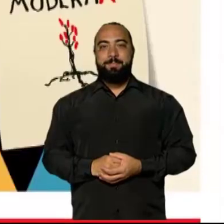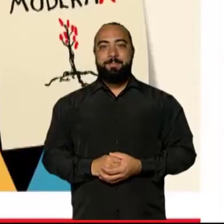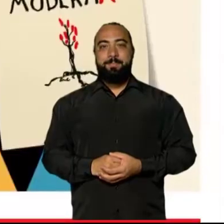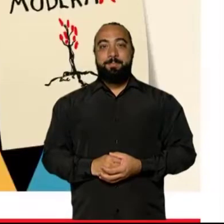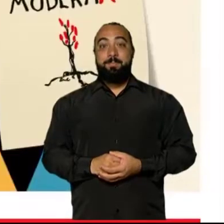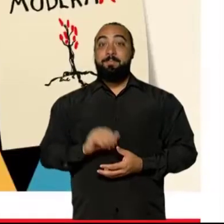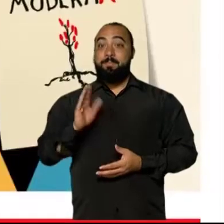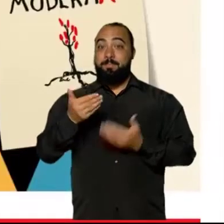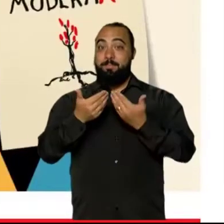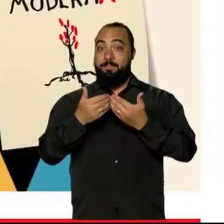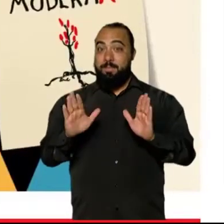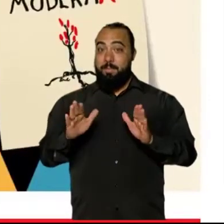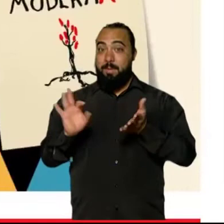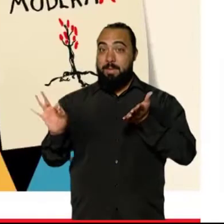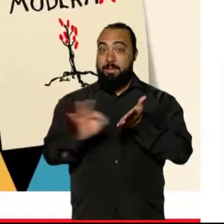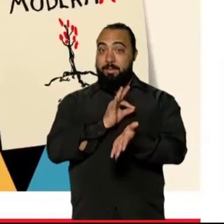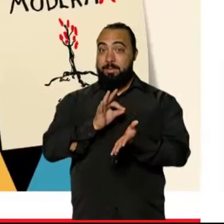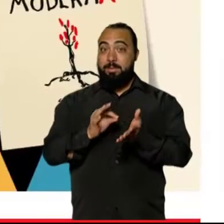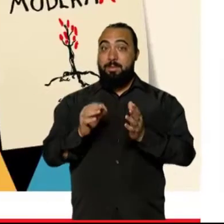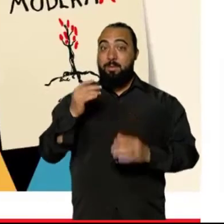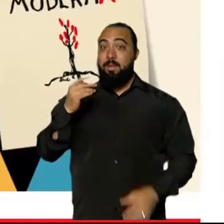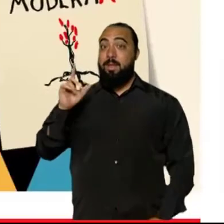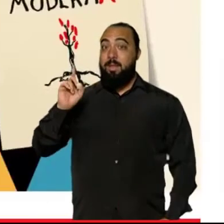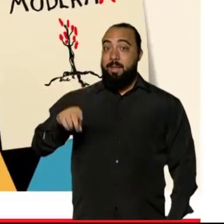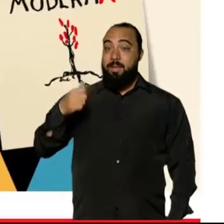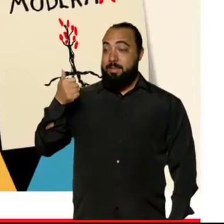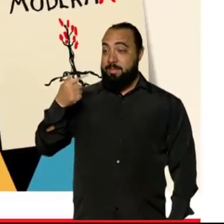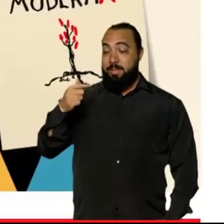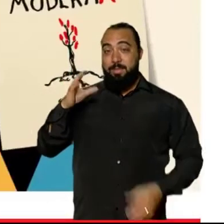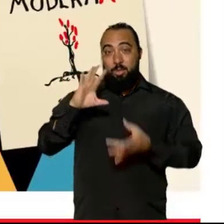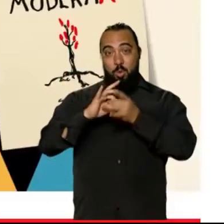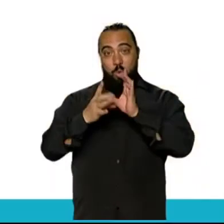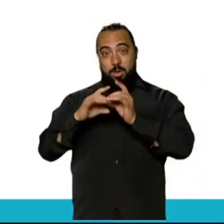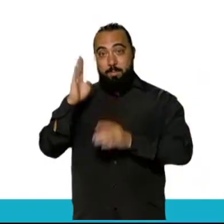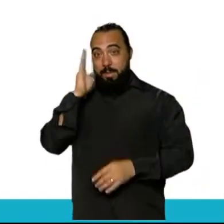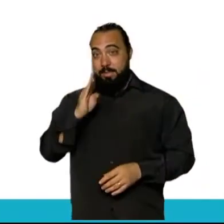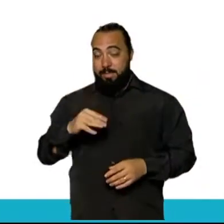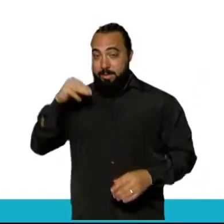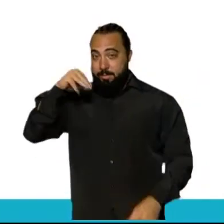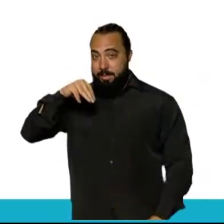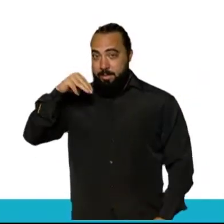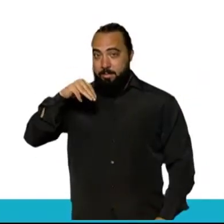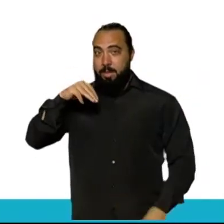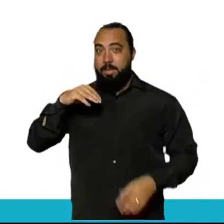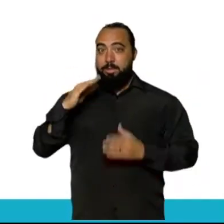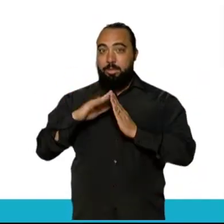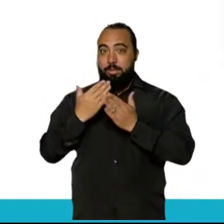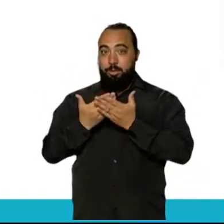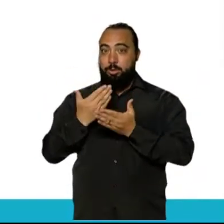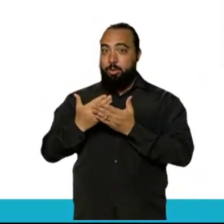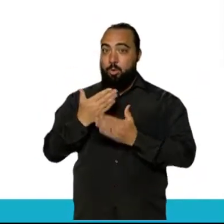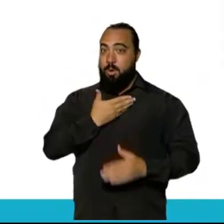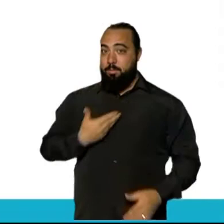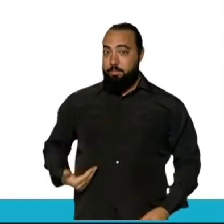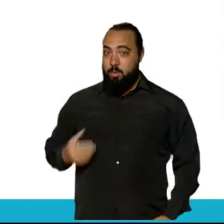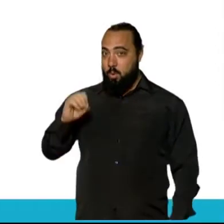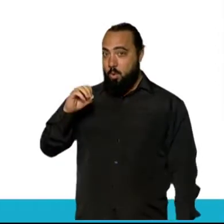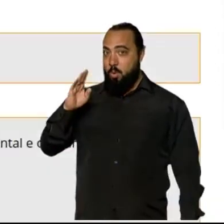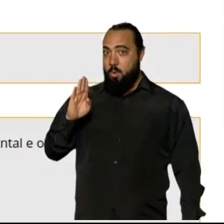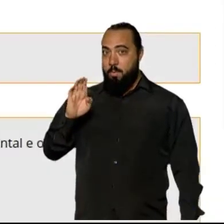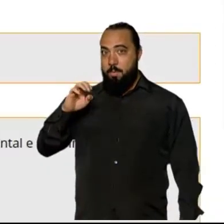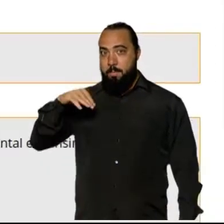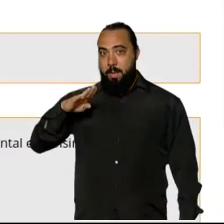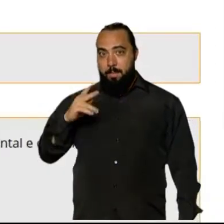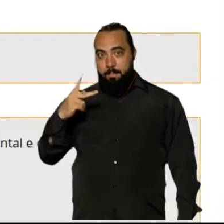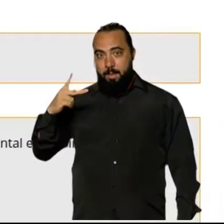Estão abertas as inscrições para a 17ª Olimpíada Brasileira de Matemática das Escolas Públicas, a OBMEP.